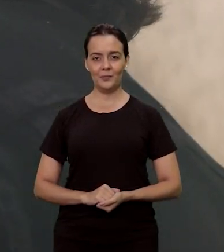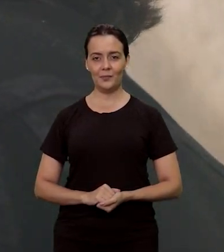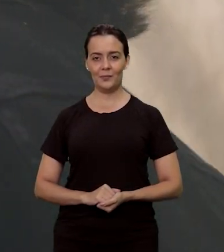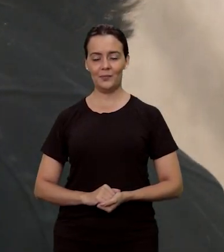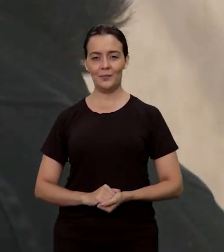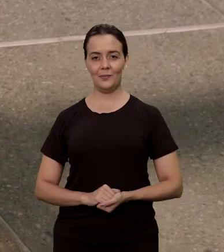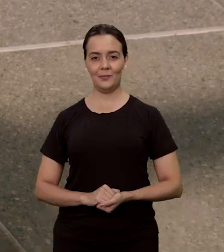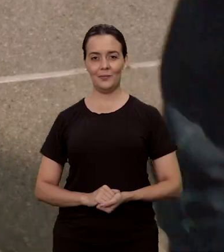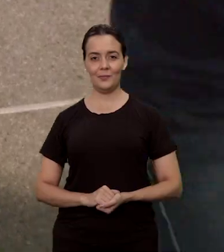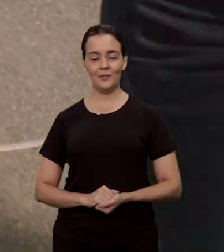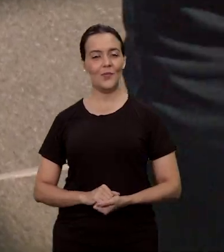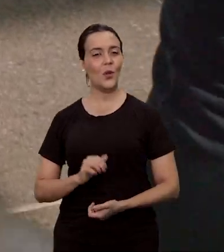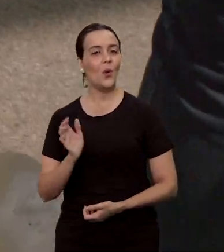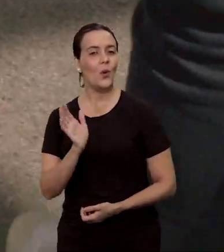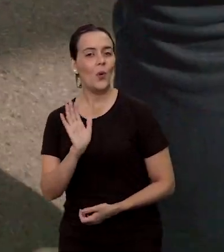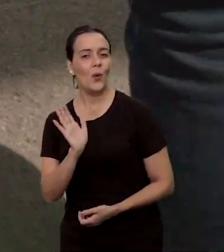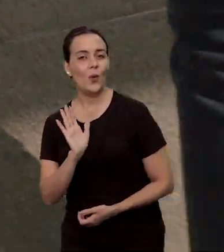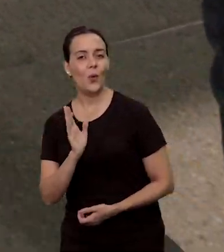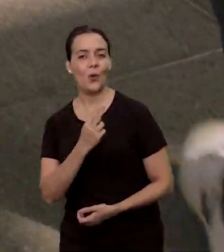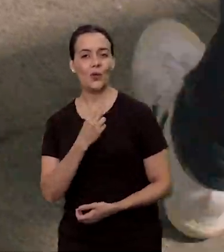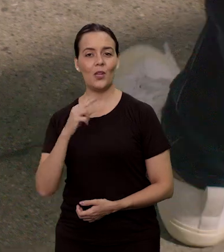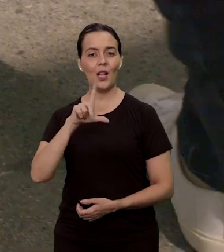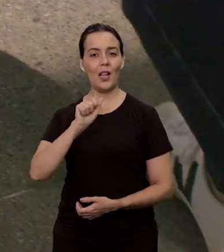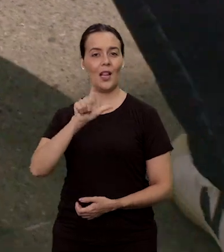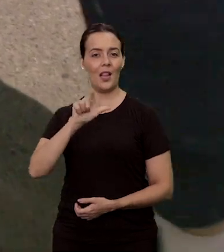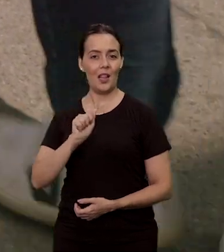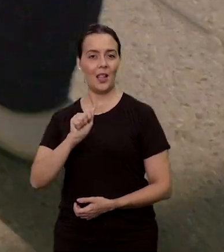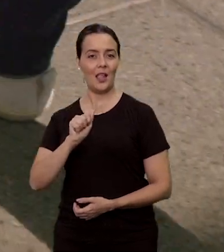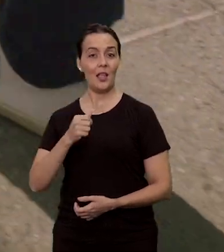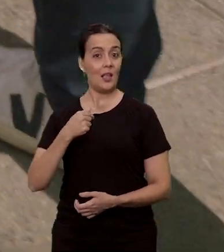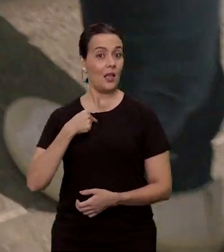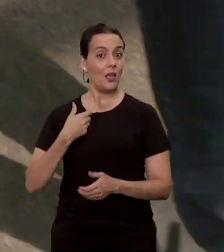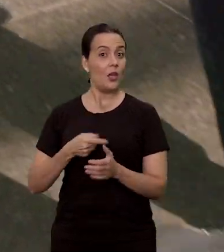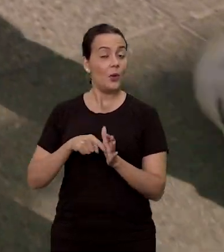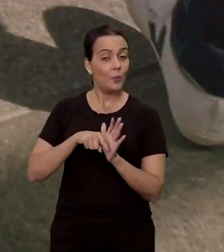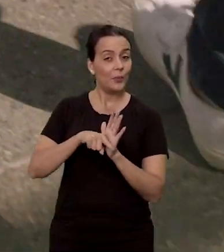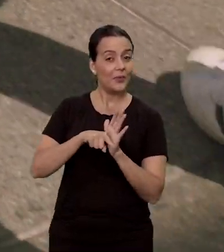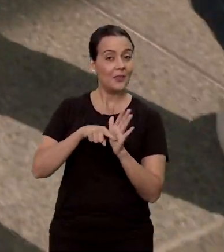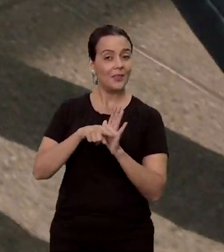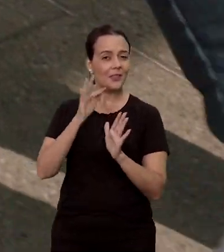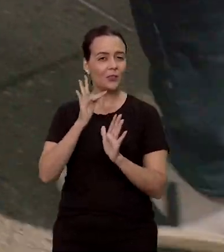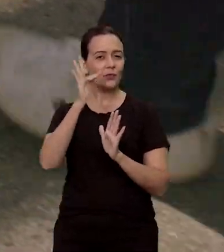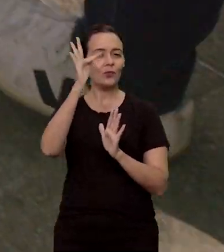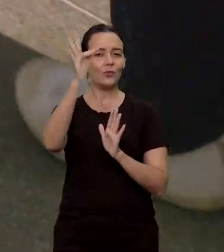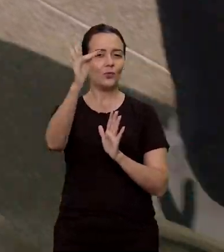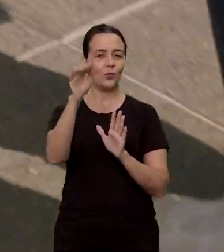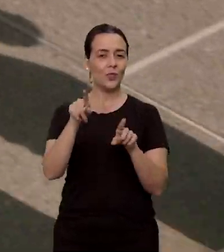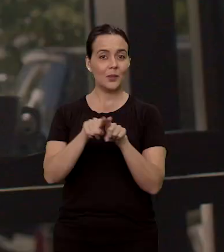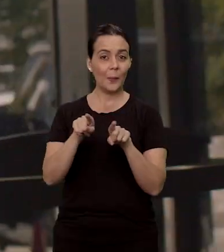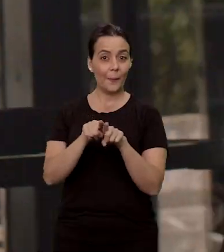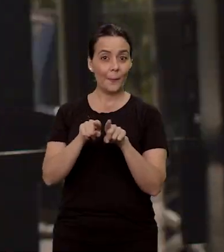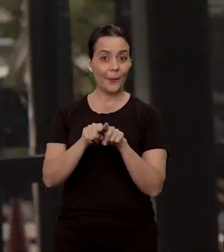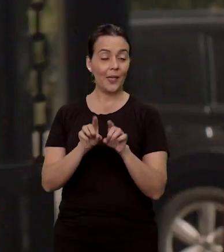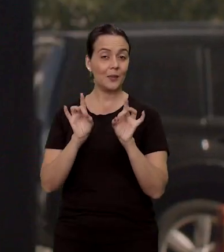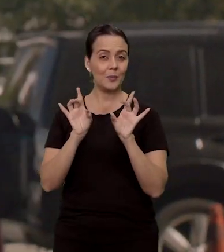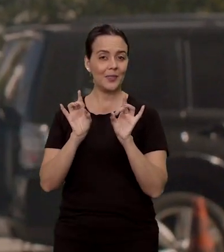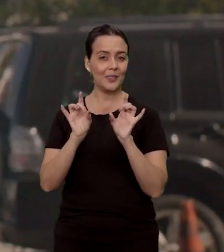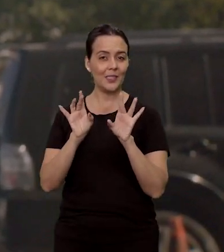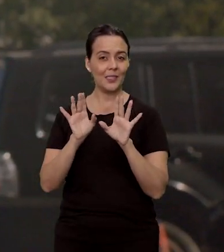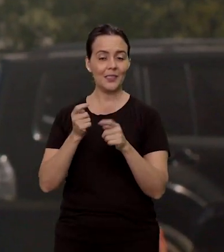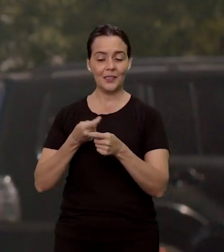Olá, eu sou Lala Denzelin, pioneira tanto como futurista quanto como especialista em novas economias e novas